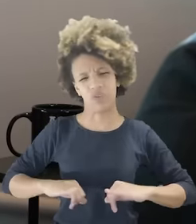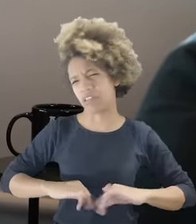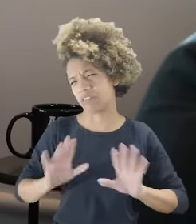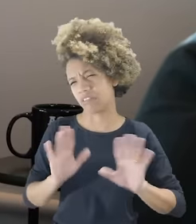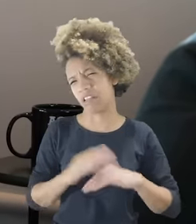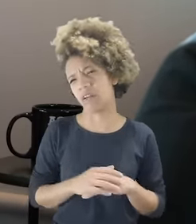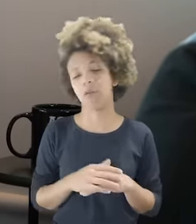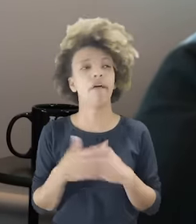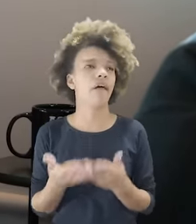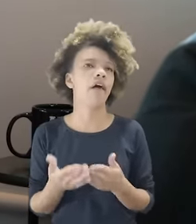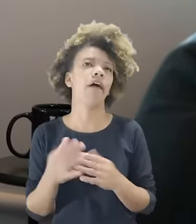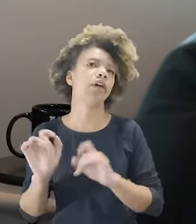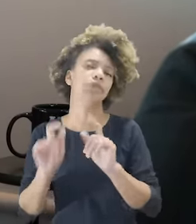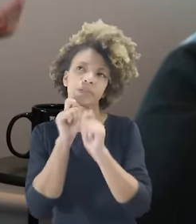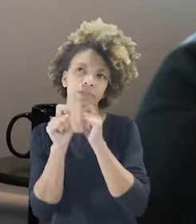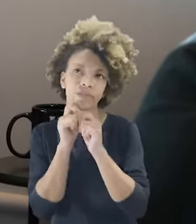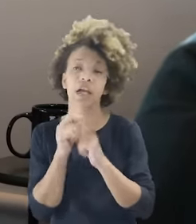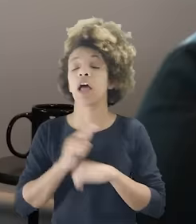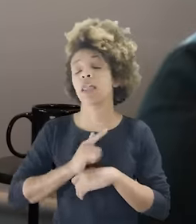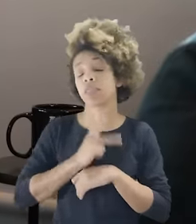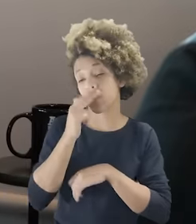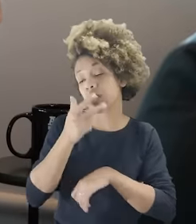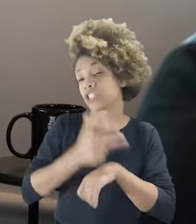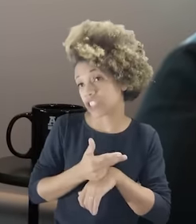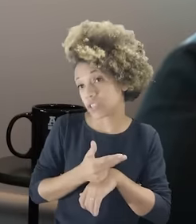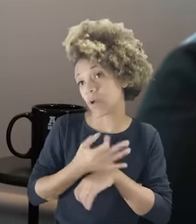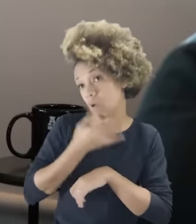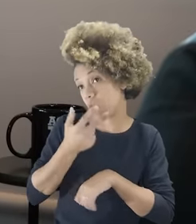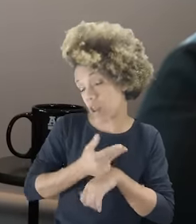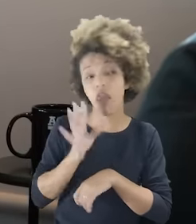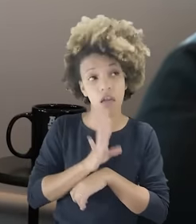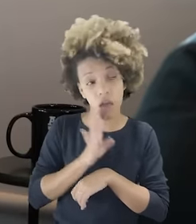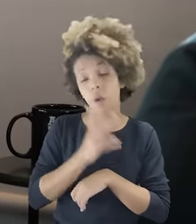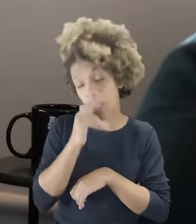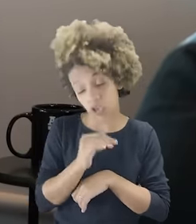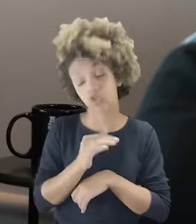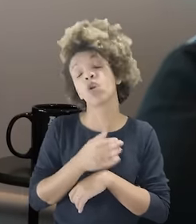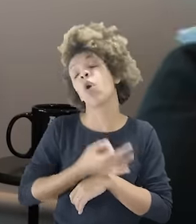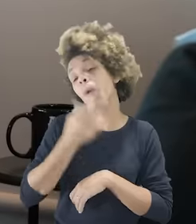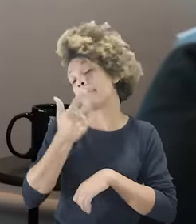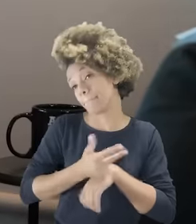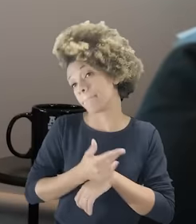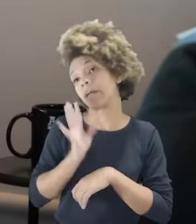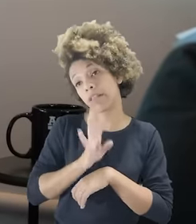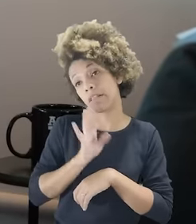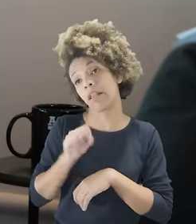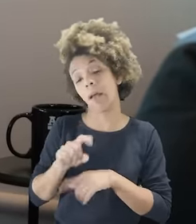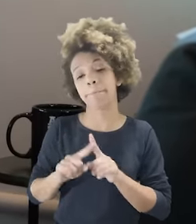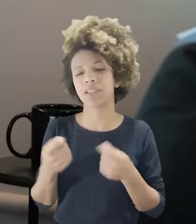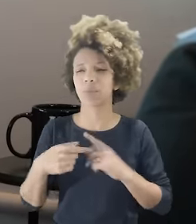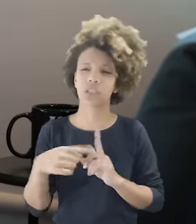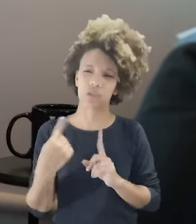imprensa ai conseguiu um programa de entrevista vai ser bacana vem machismo que legal acho que é legal sim mas acho que eu tô precisando